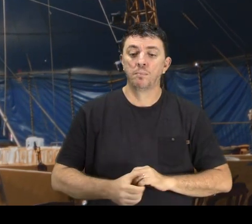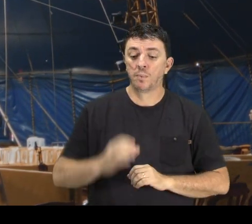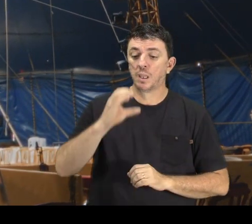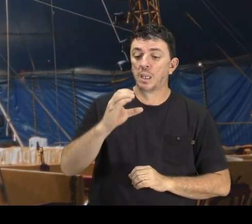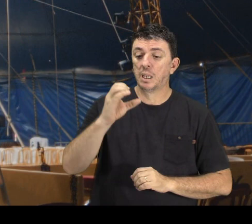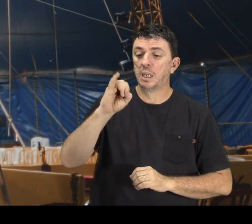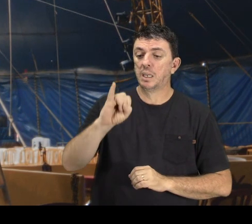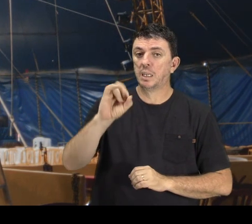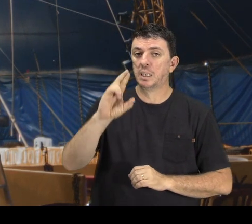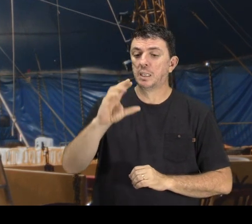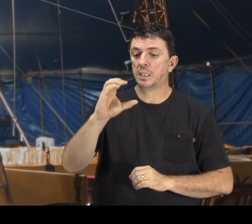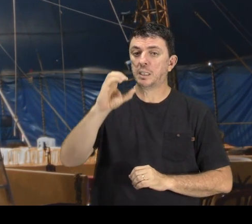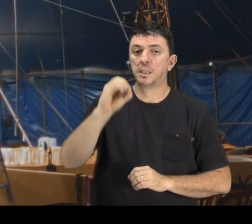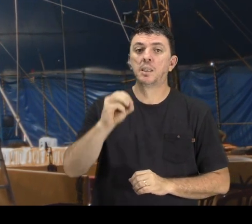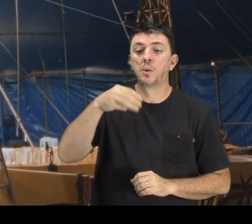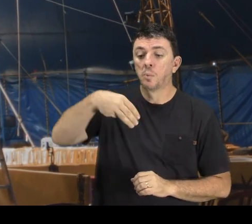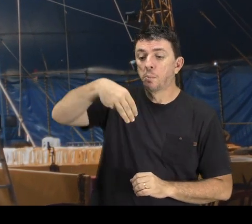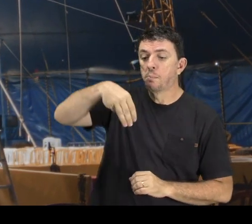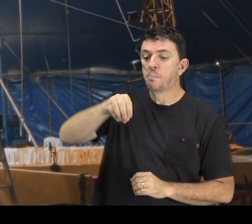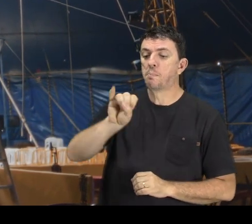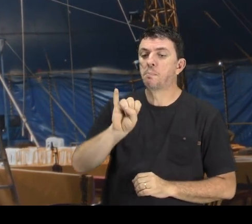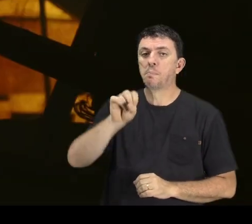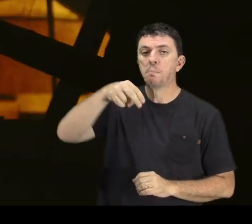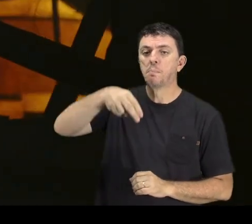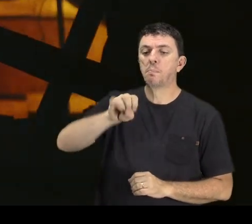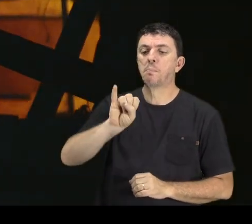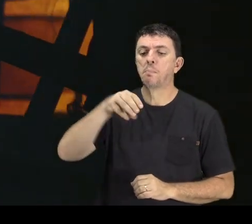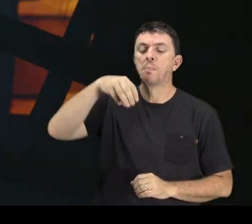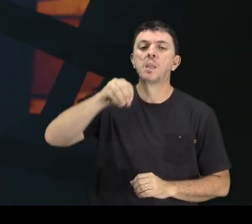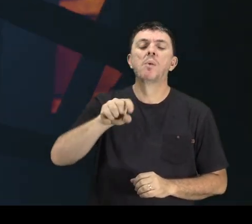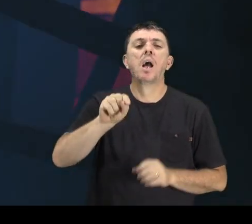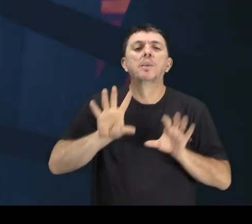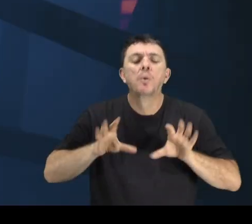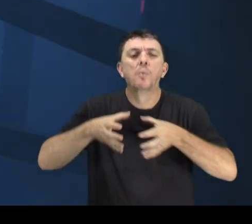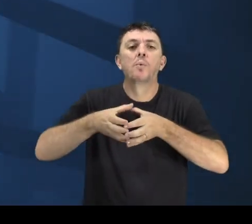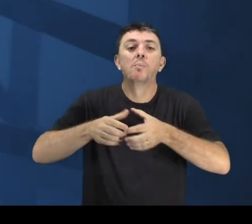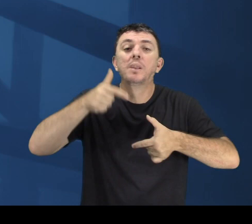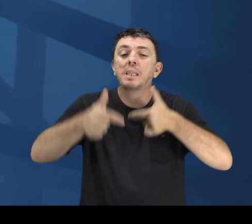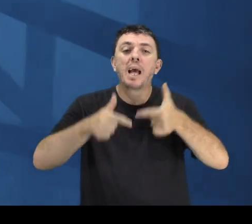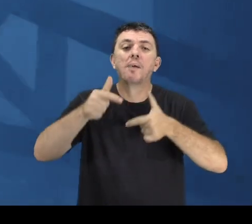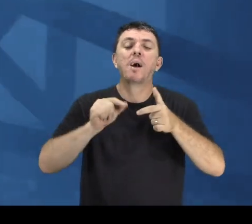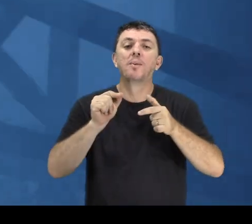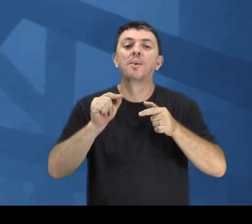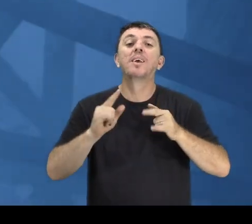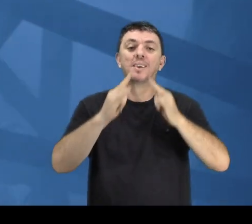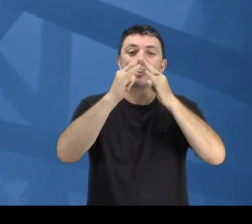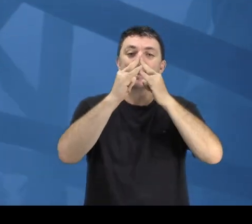Circo Mínimo hoje é uma companhia que trabalha com circo misturado com teatro e dança, né?